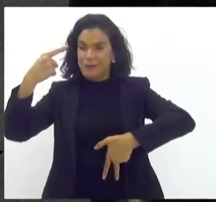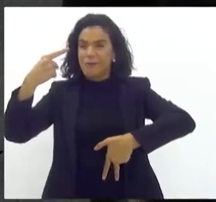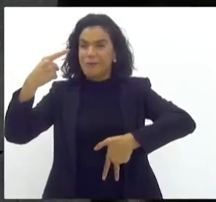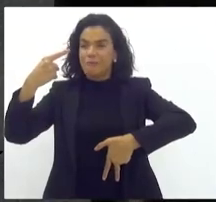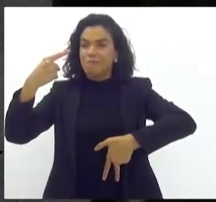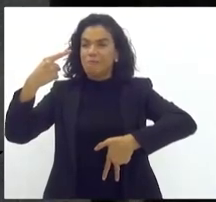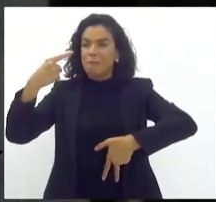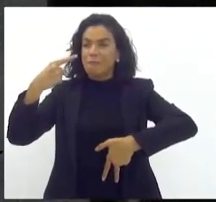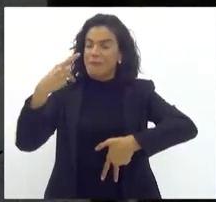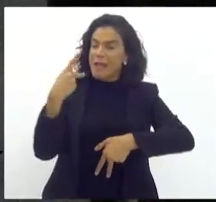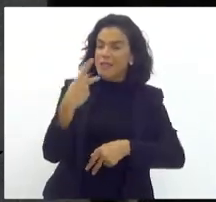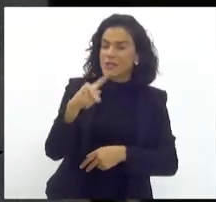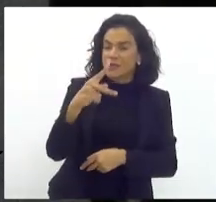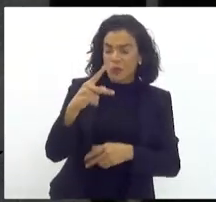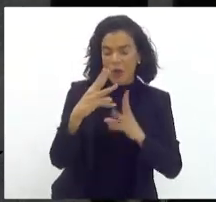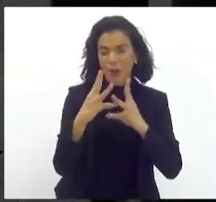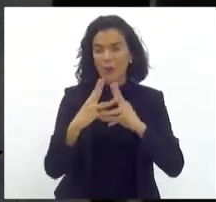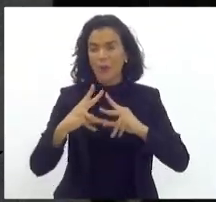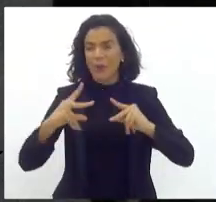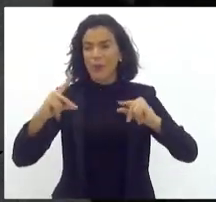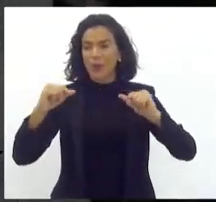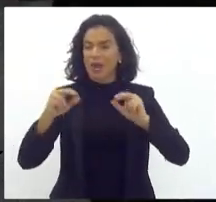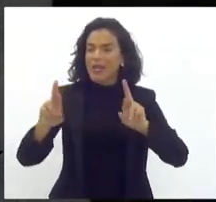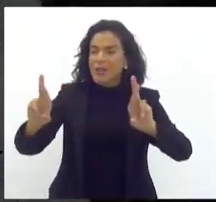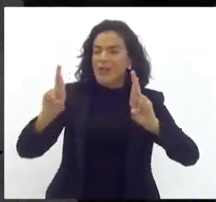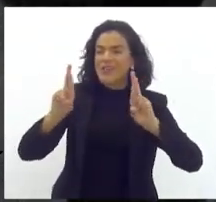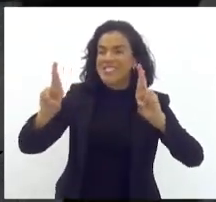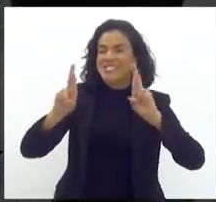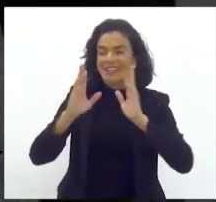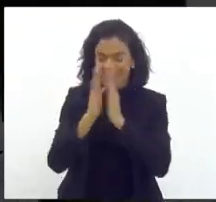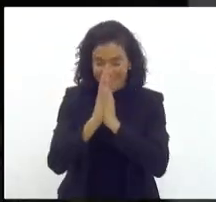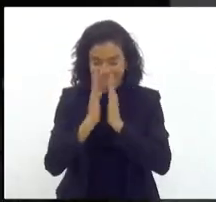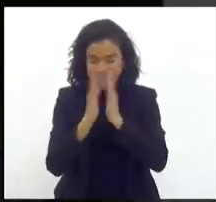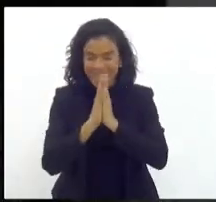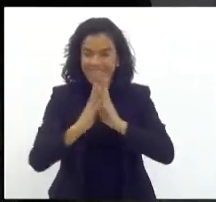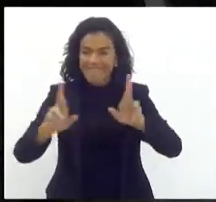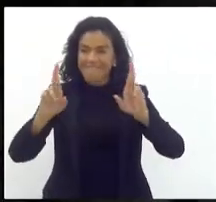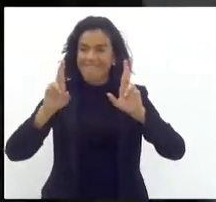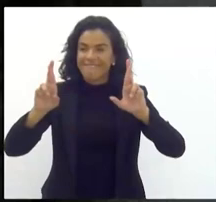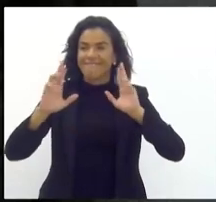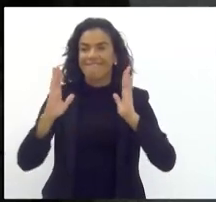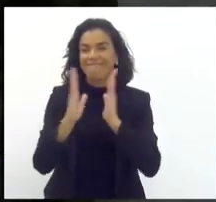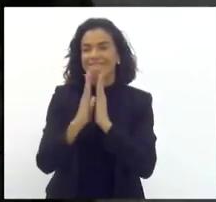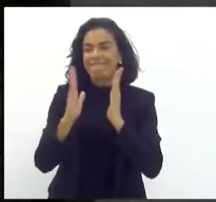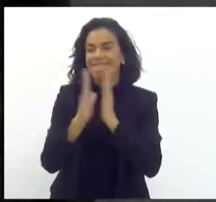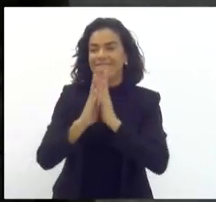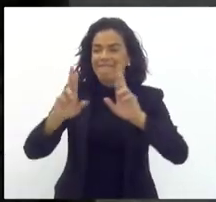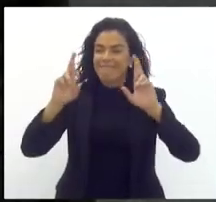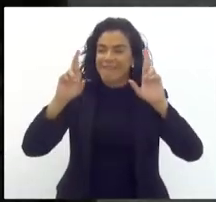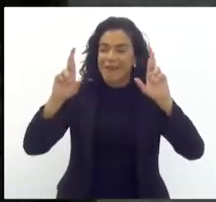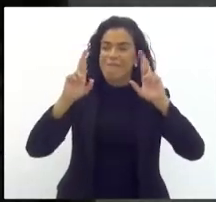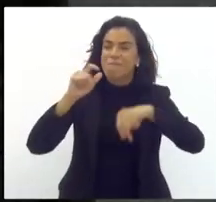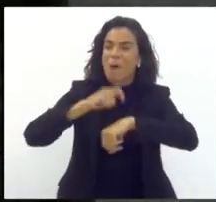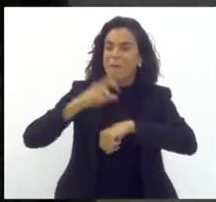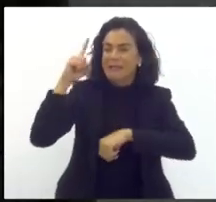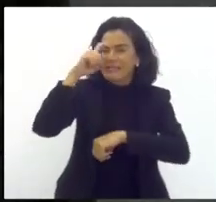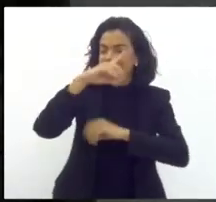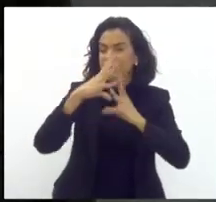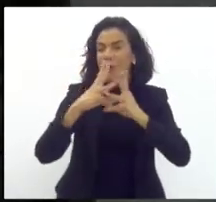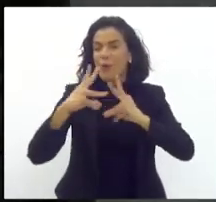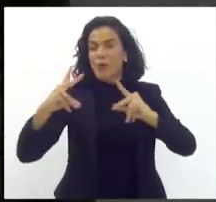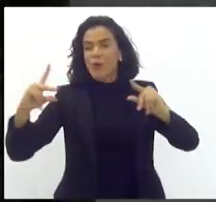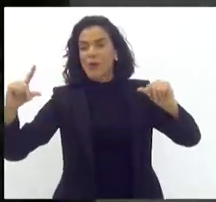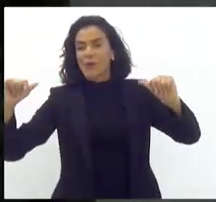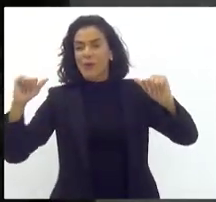na sua cura e torcendo muito né para que esse momento tão difícil Passe logo na certeza